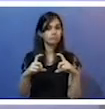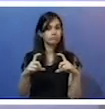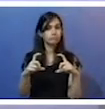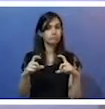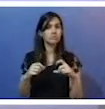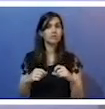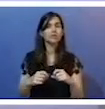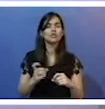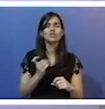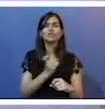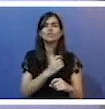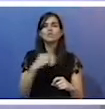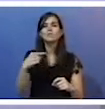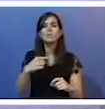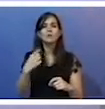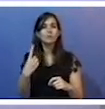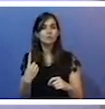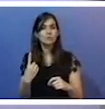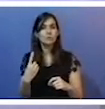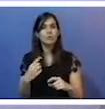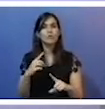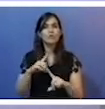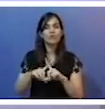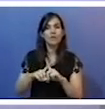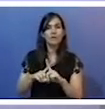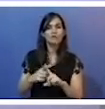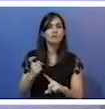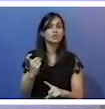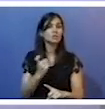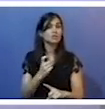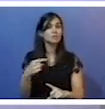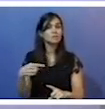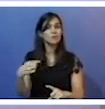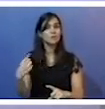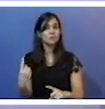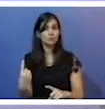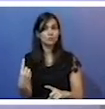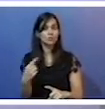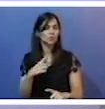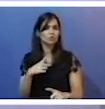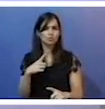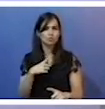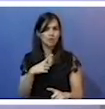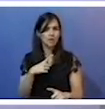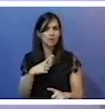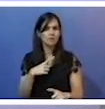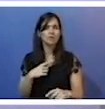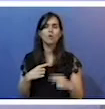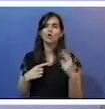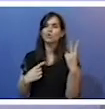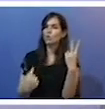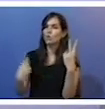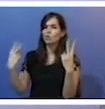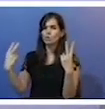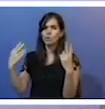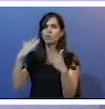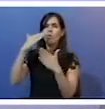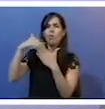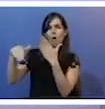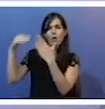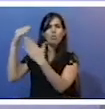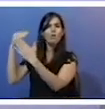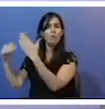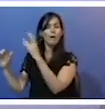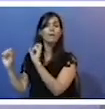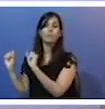x menos 1 x menos 1 aqui não tem nada no início é dois eu posso cortar esses dois doentes